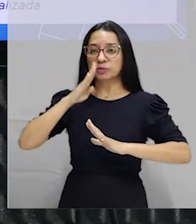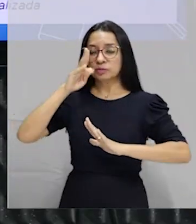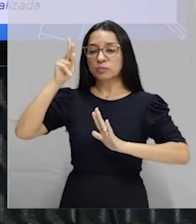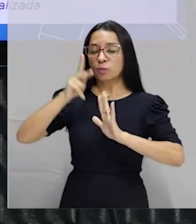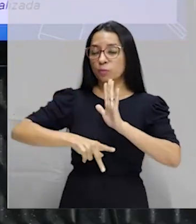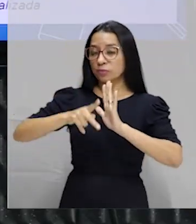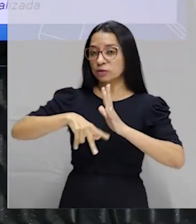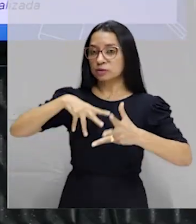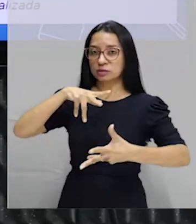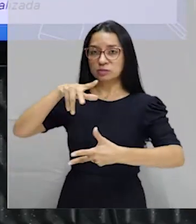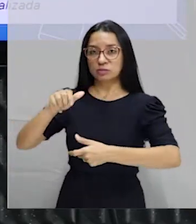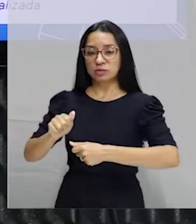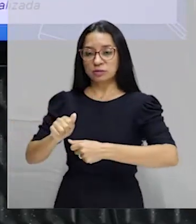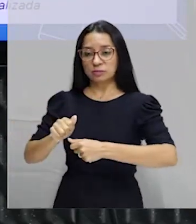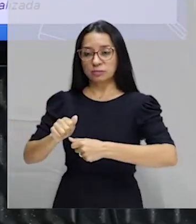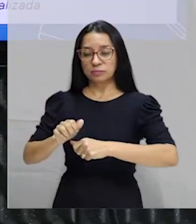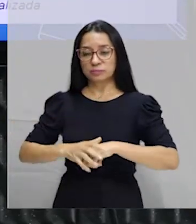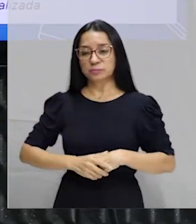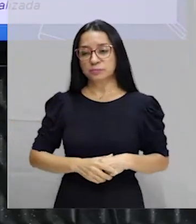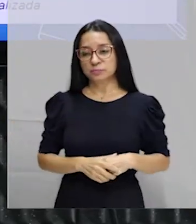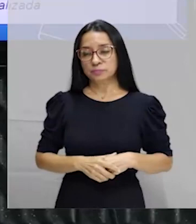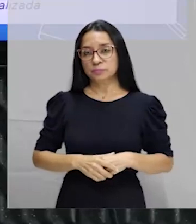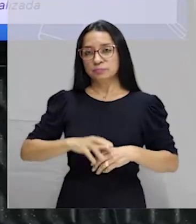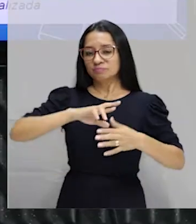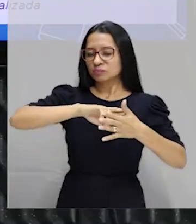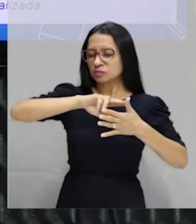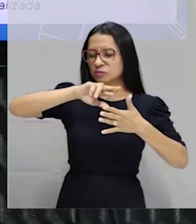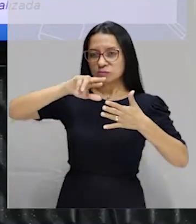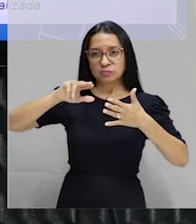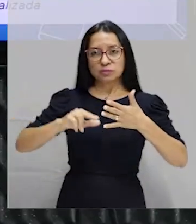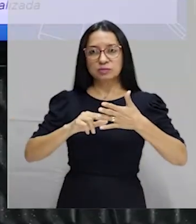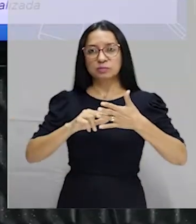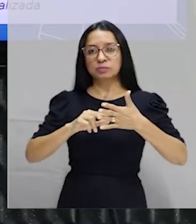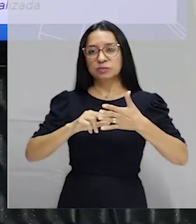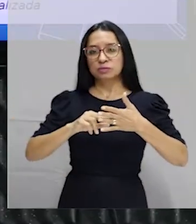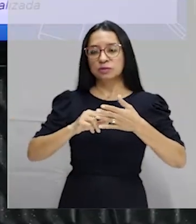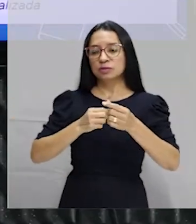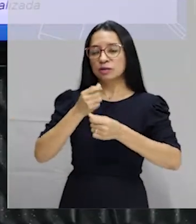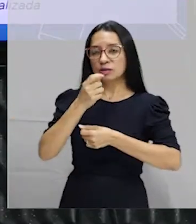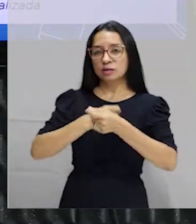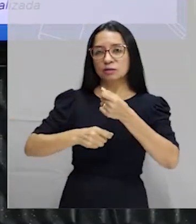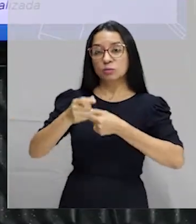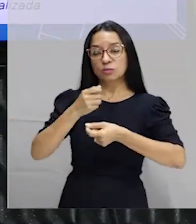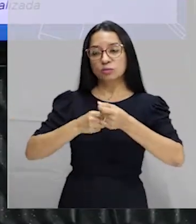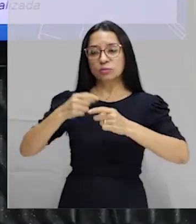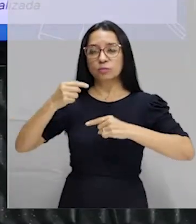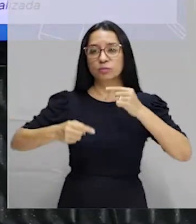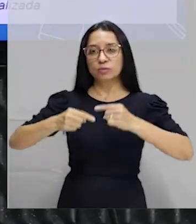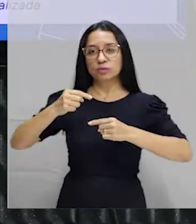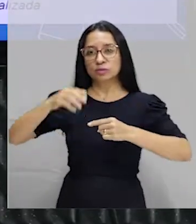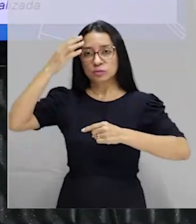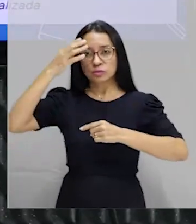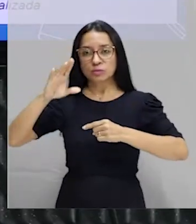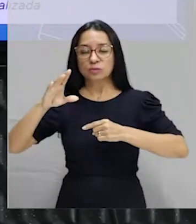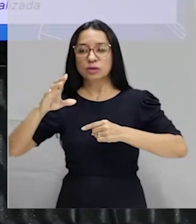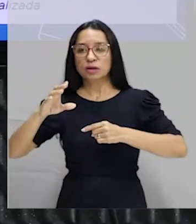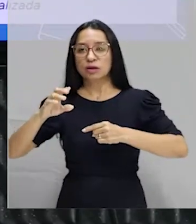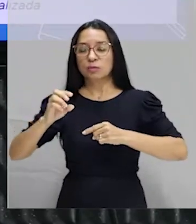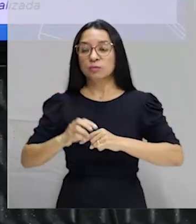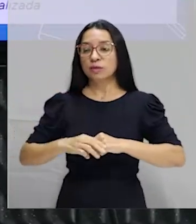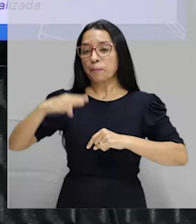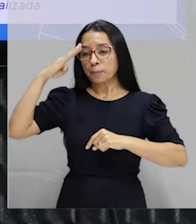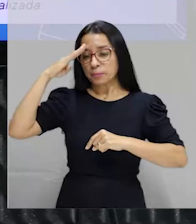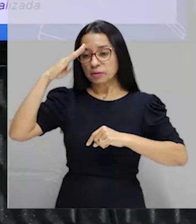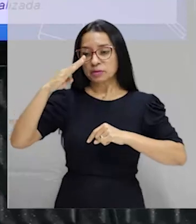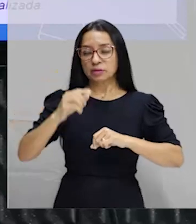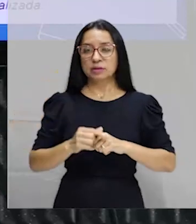força multidimensional em variados aspectos, econômico, político, cultural, militar. Tu tem também na parte da Europa, tu tem